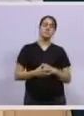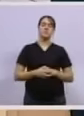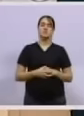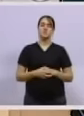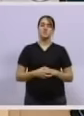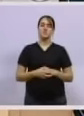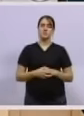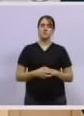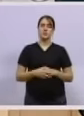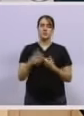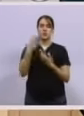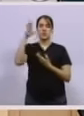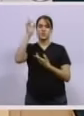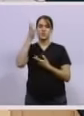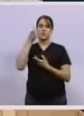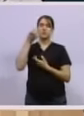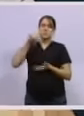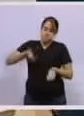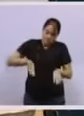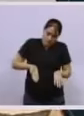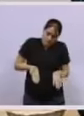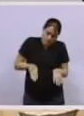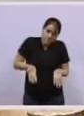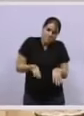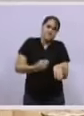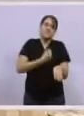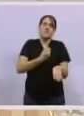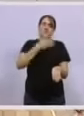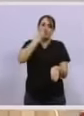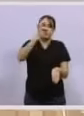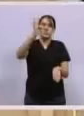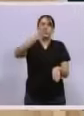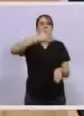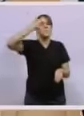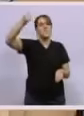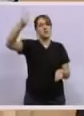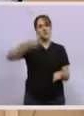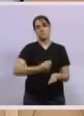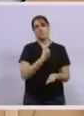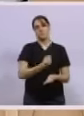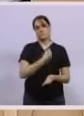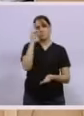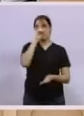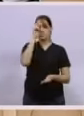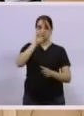Deus lhe impulsionasse agora a viver um futuro promissor, a viver uma história